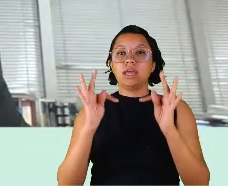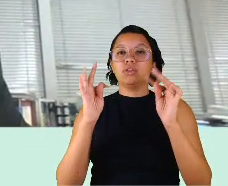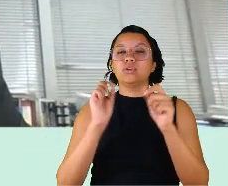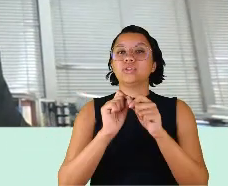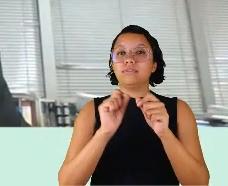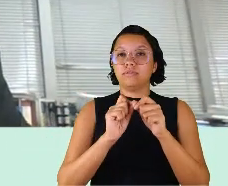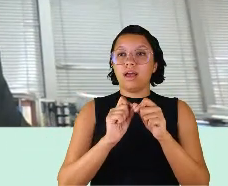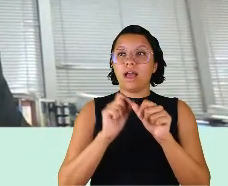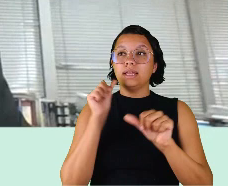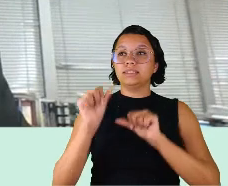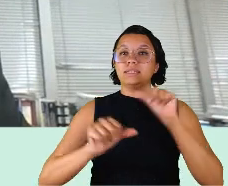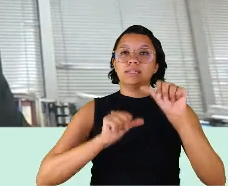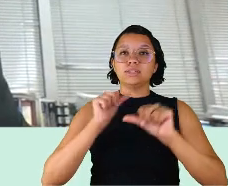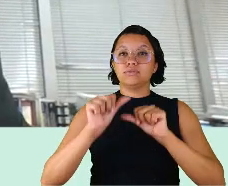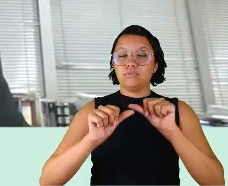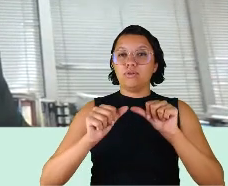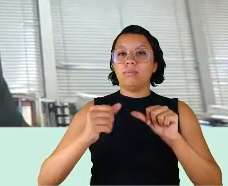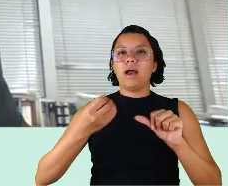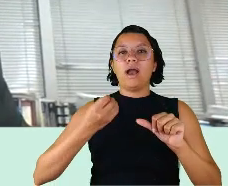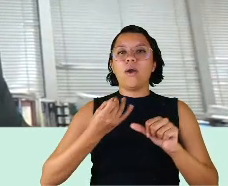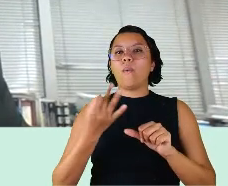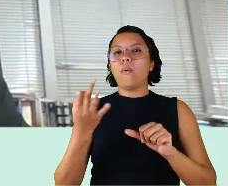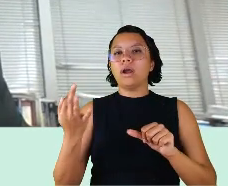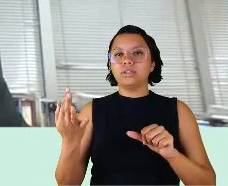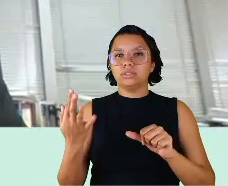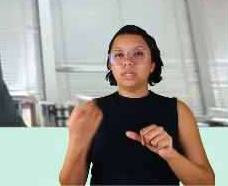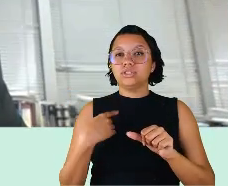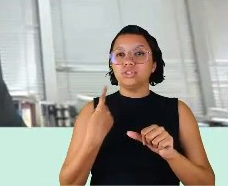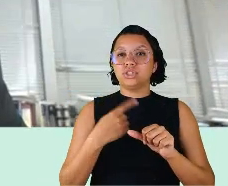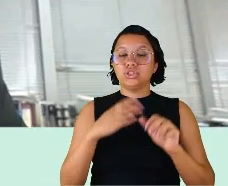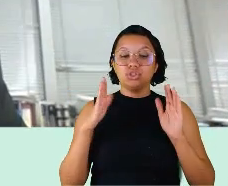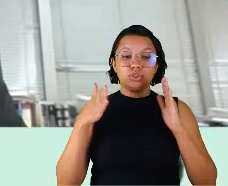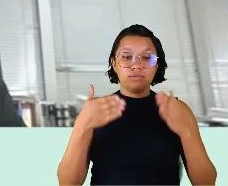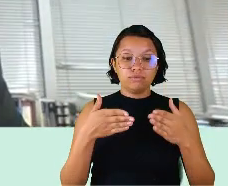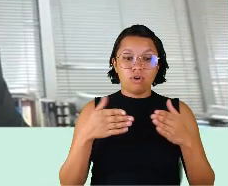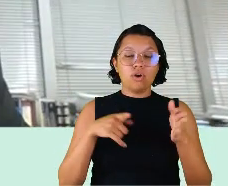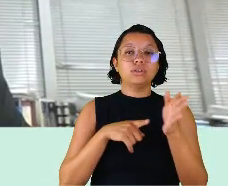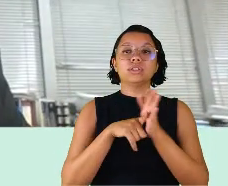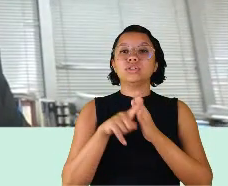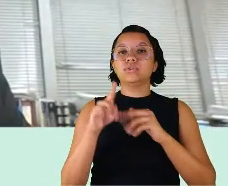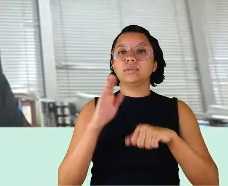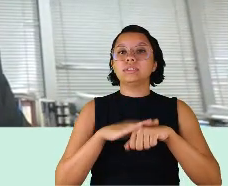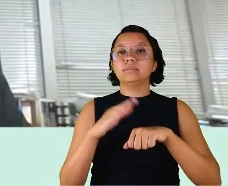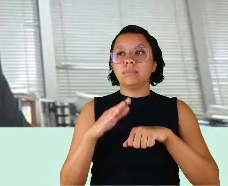faz virar a quantidade e nós nos ocupando de questões mais